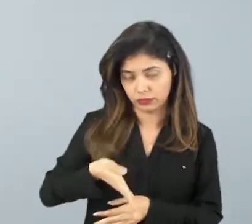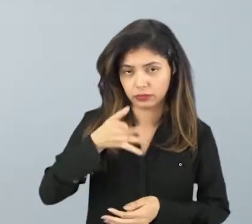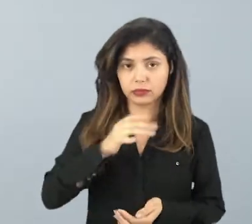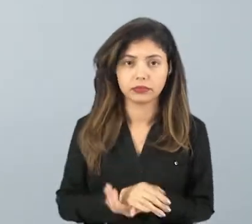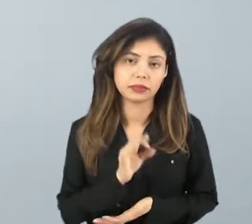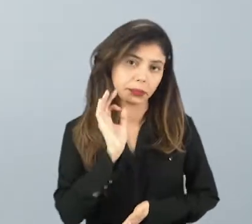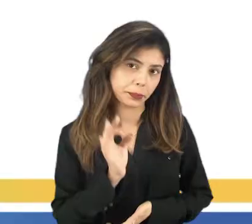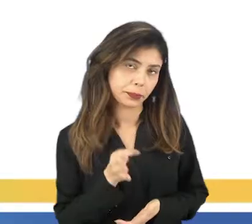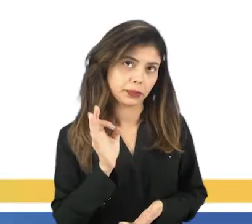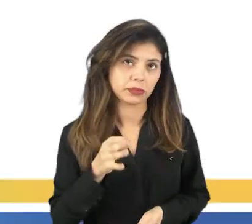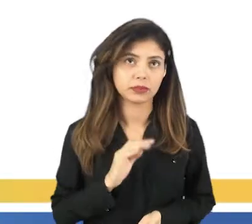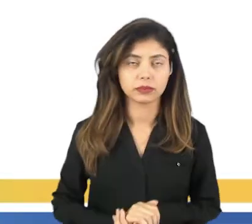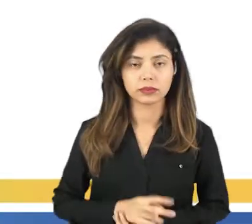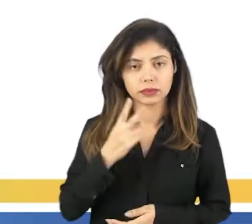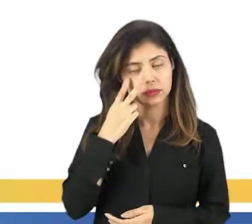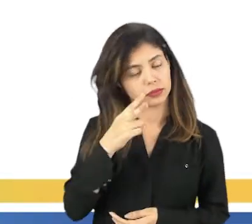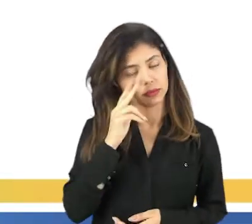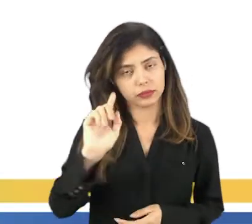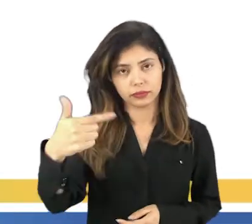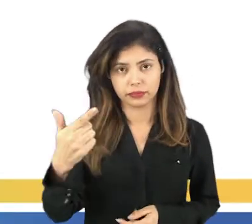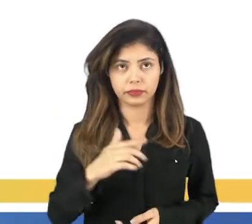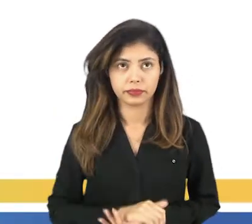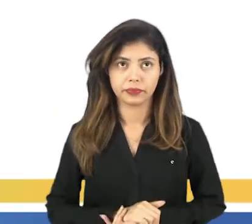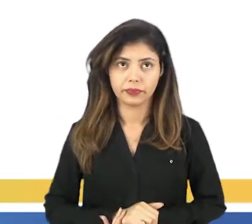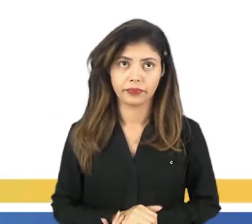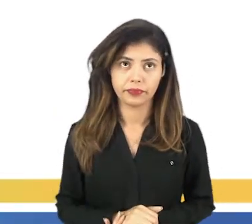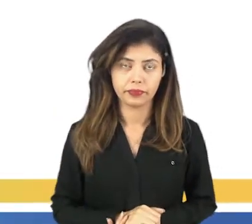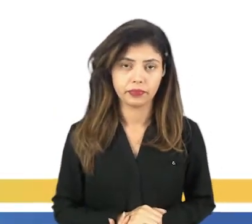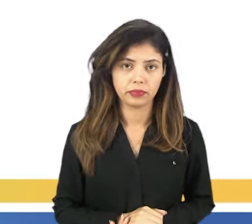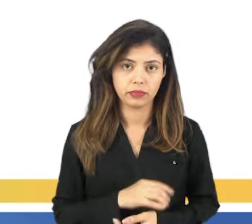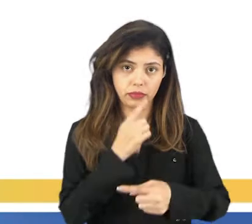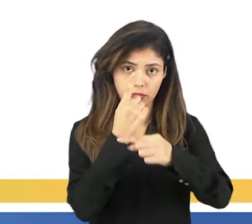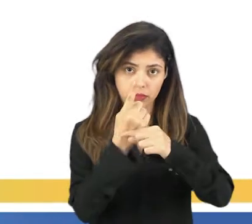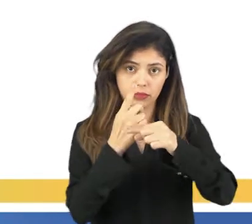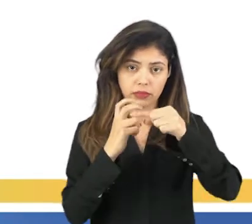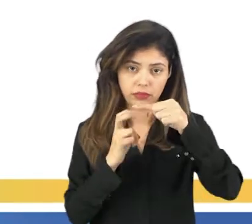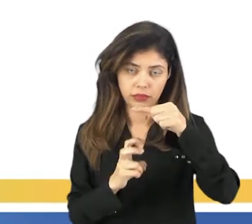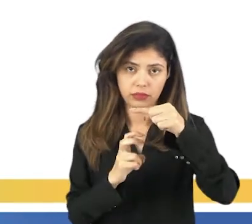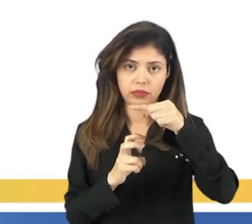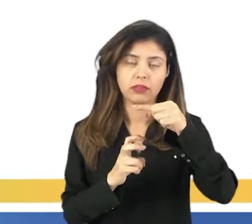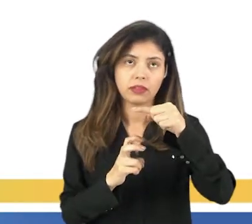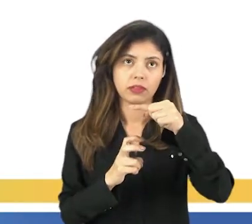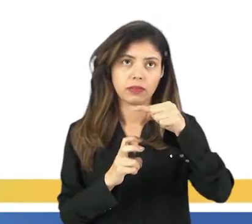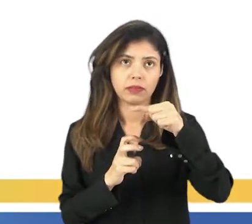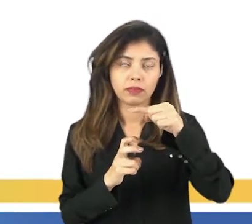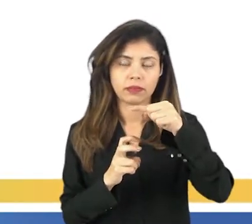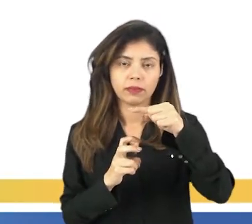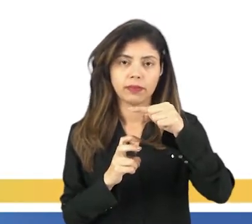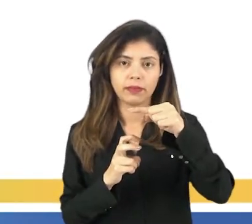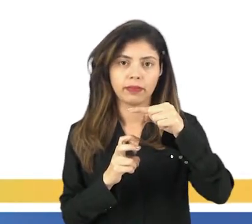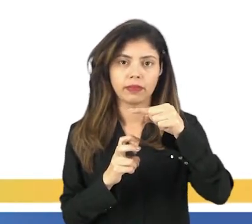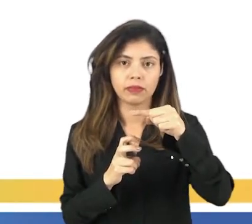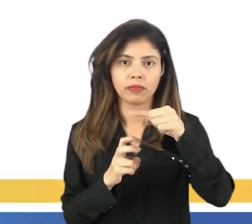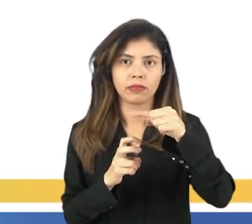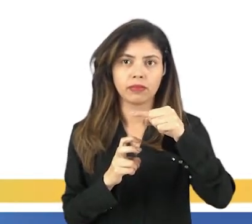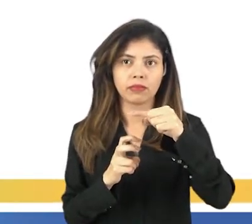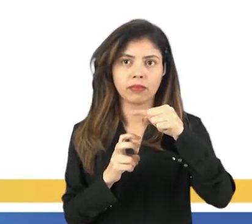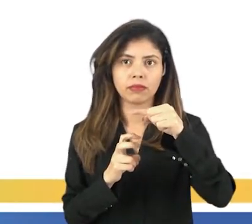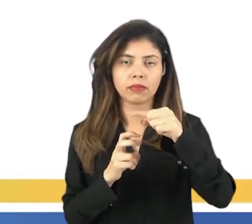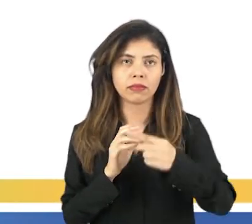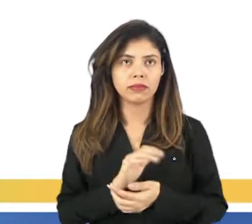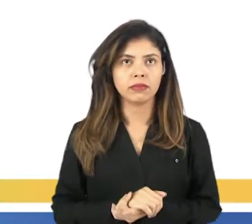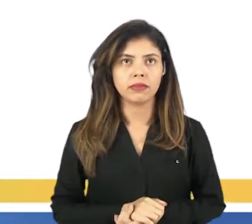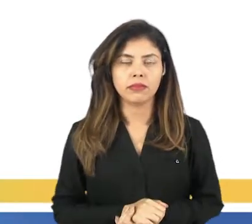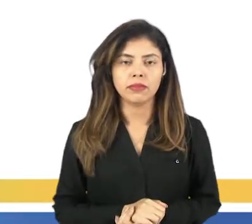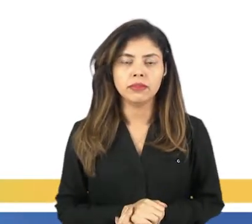né? E aí, vamos ver a próxima? Eu tenho 1 agora dividido em 5